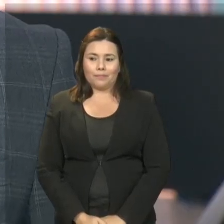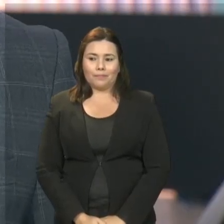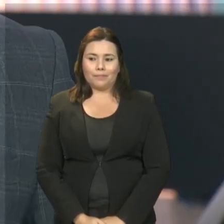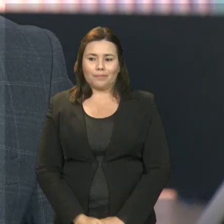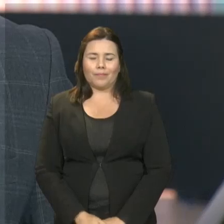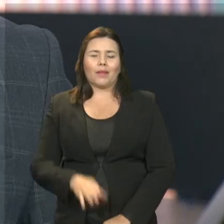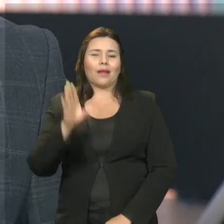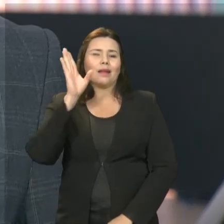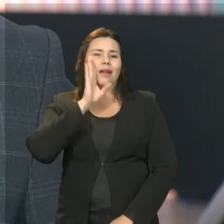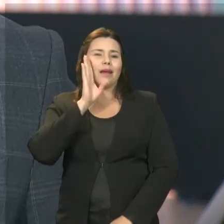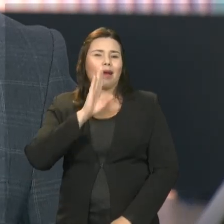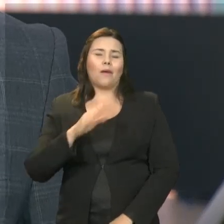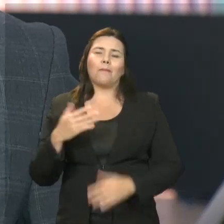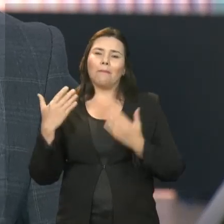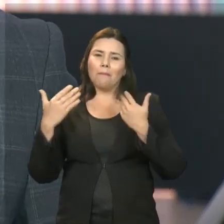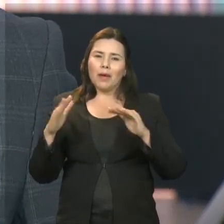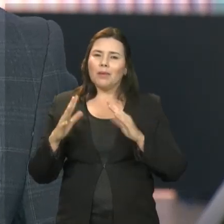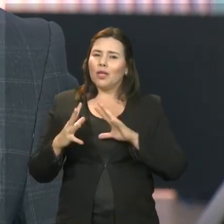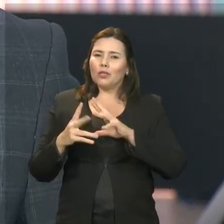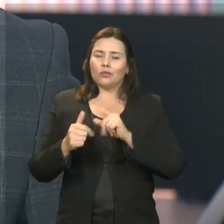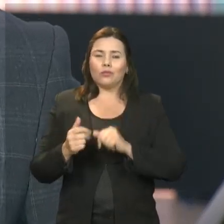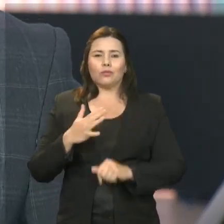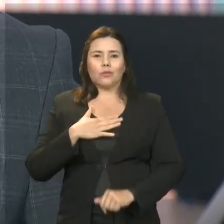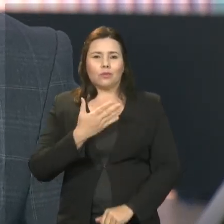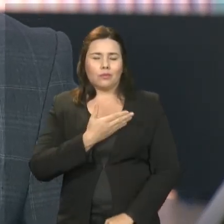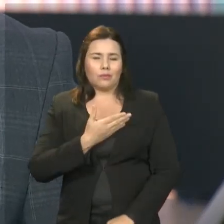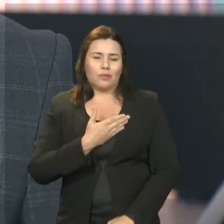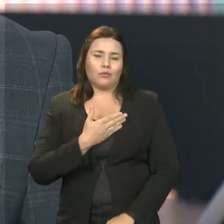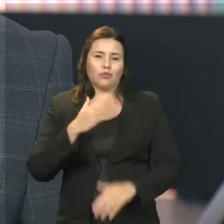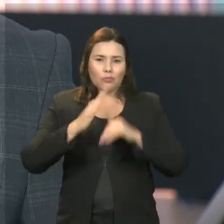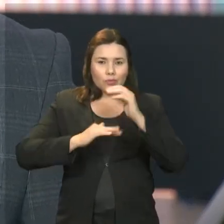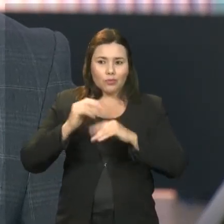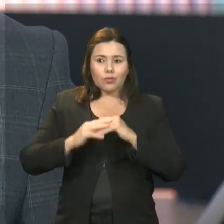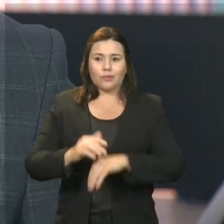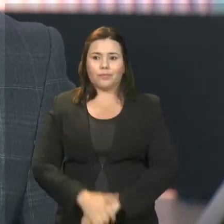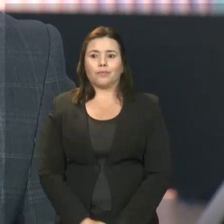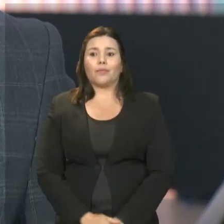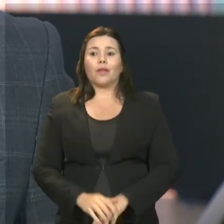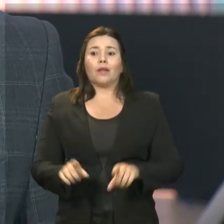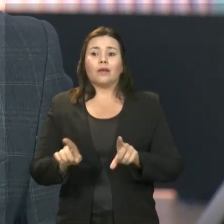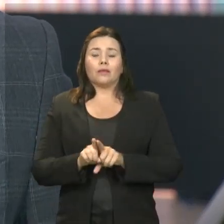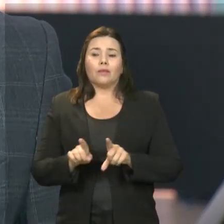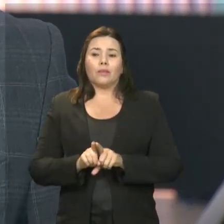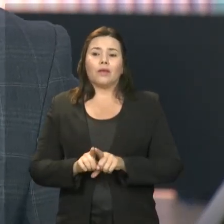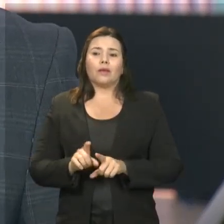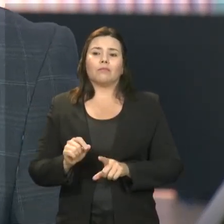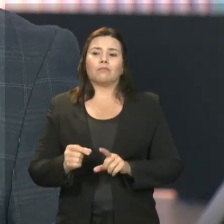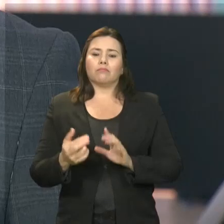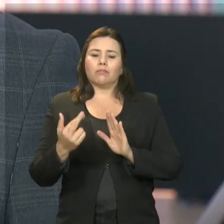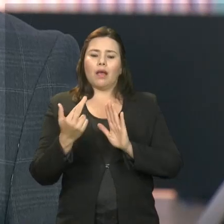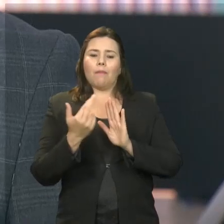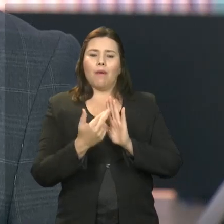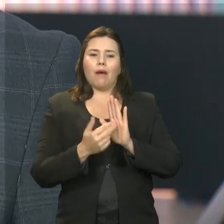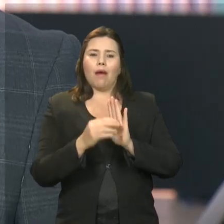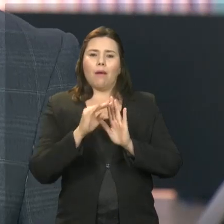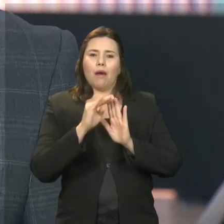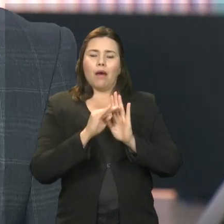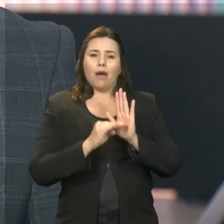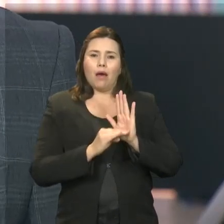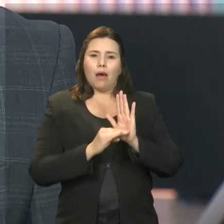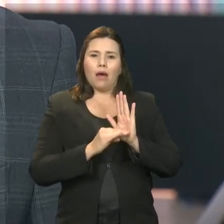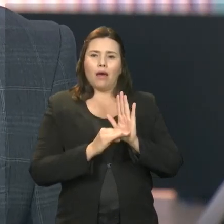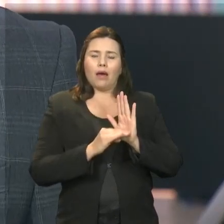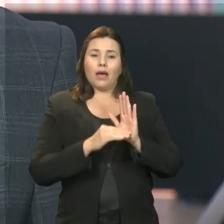Legal, parabéns aí a todos os colegas. O Fundo das Nações Unidas para a Infância no Brasil divulgou a relação das cidades brasileiras que